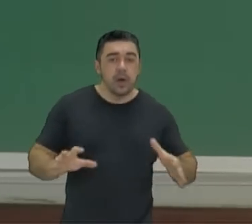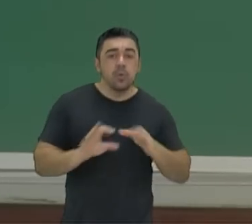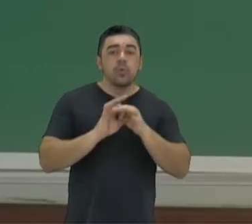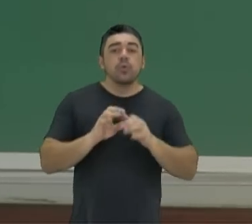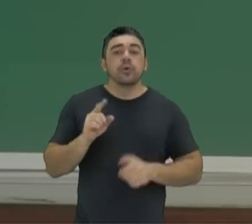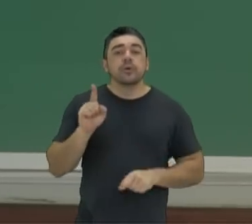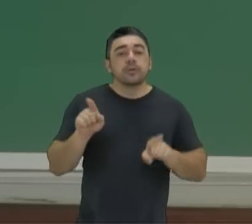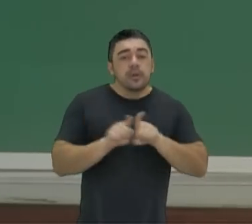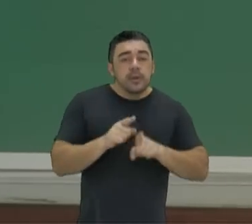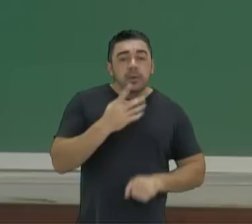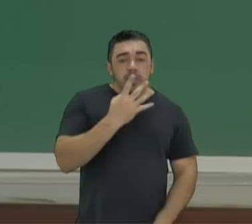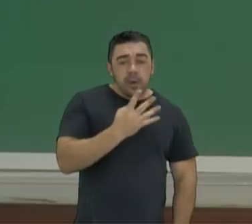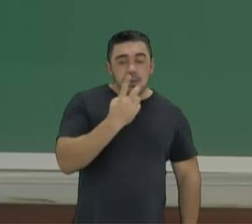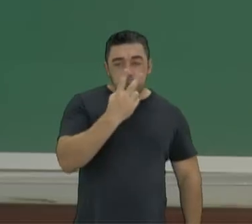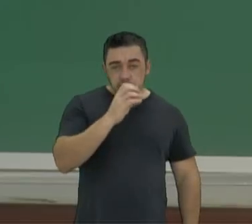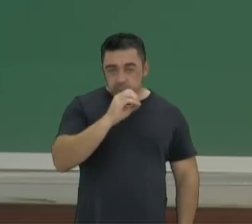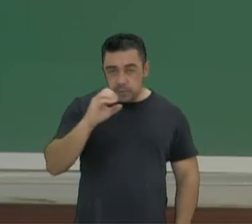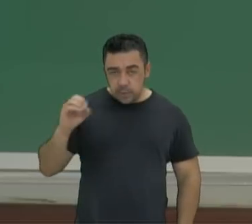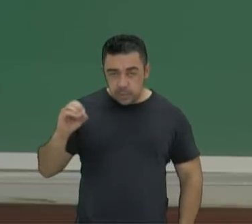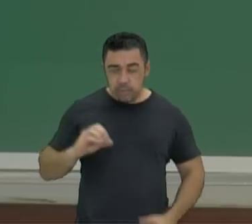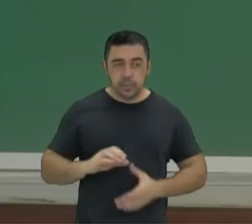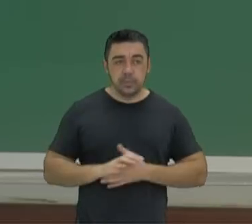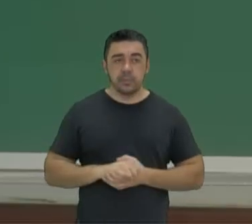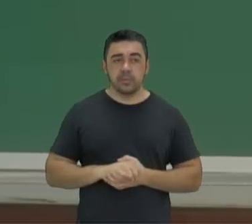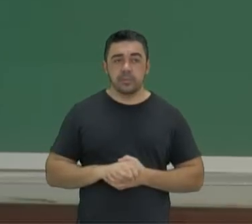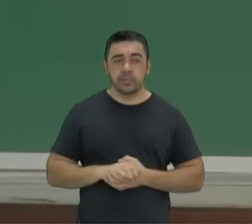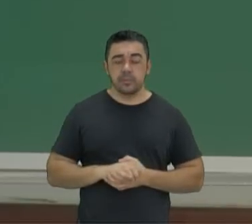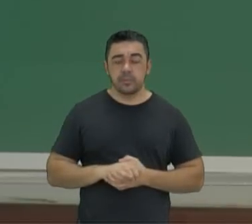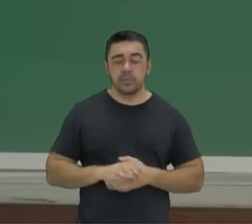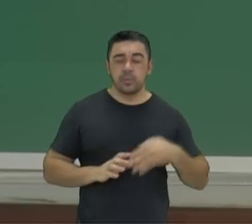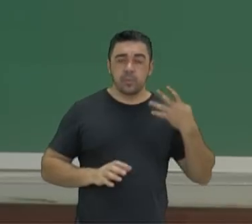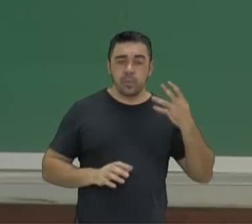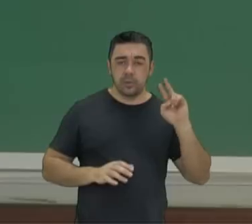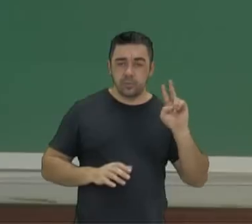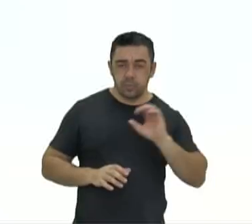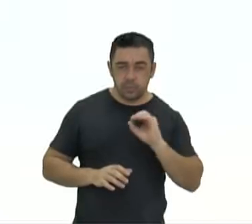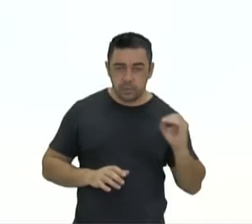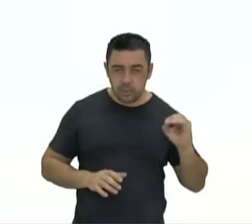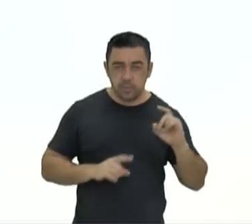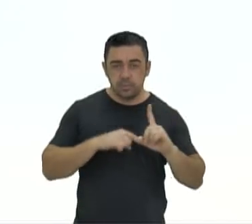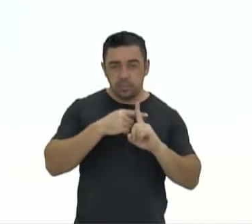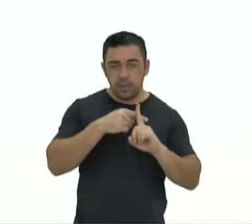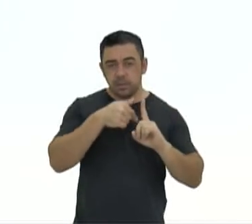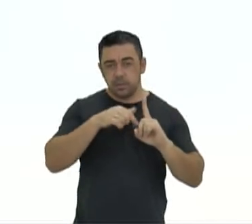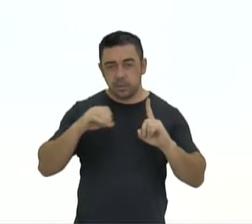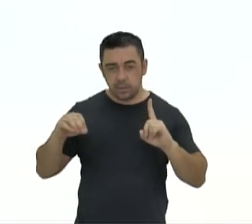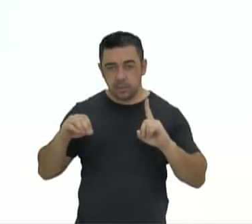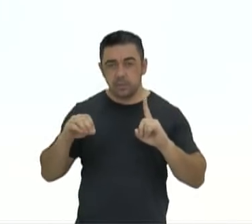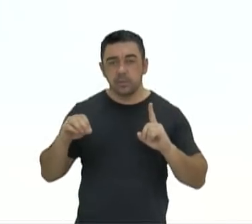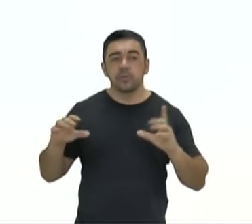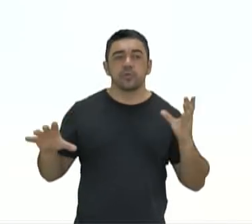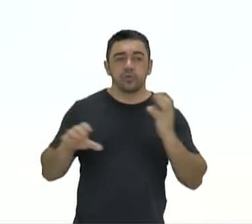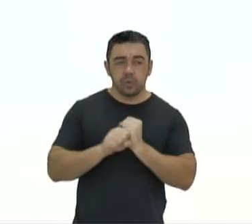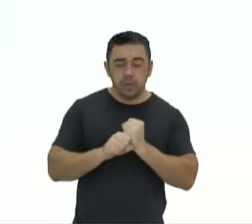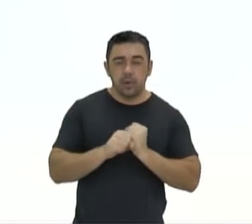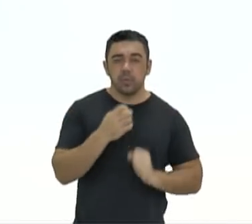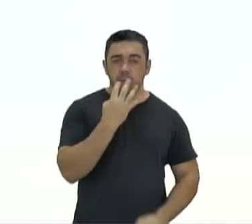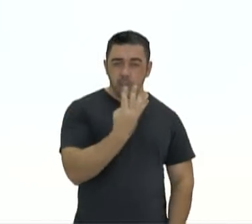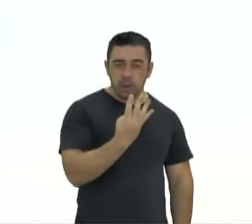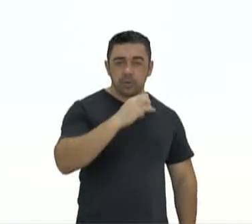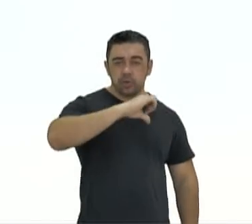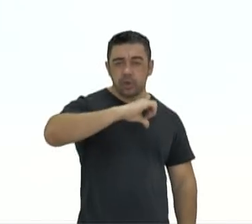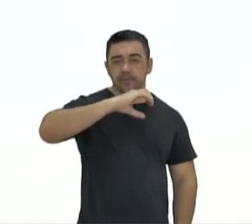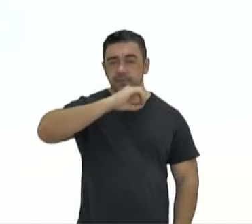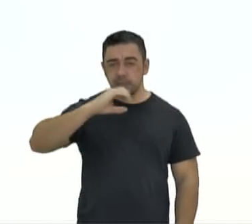com os 4.200 aqui do meio. Então, 4.200 mais 700 vai dar